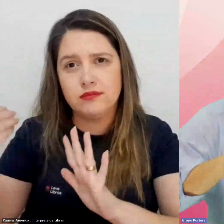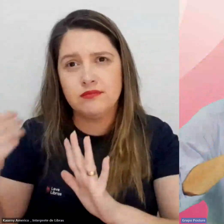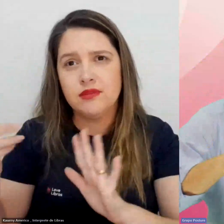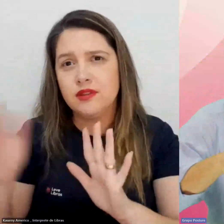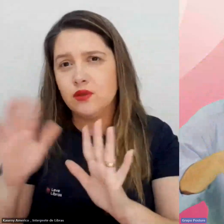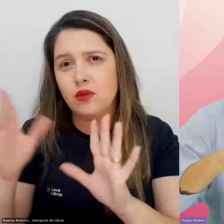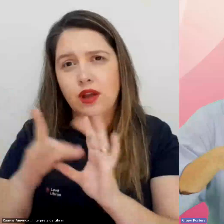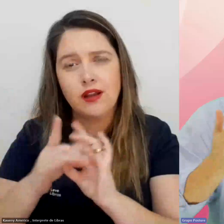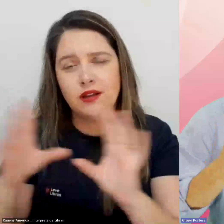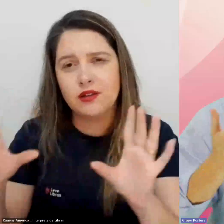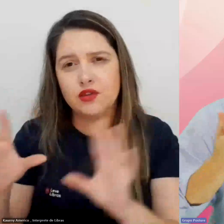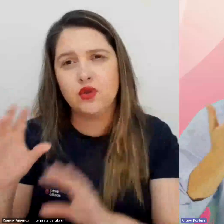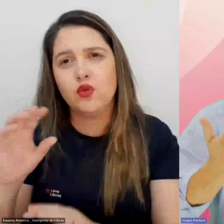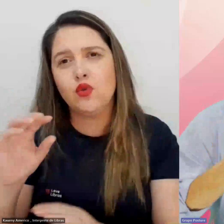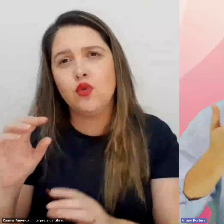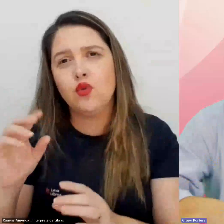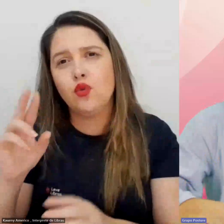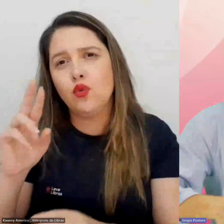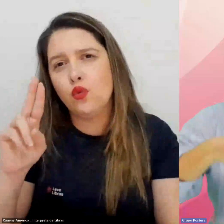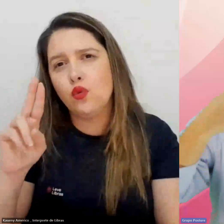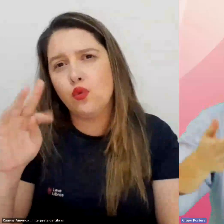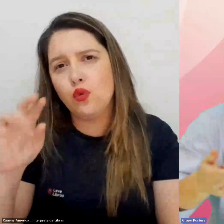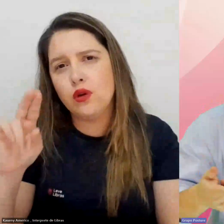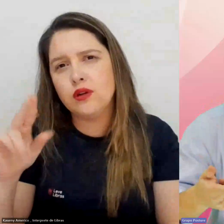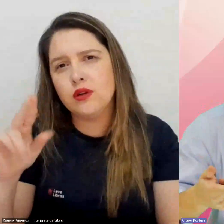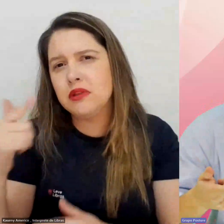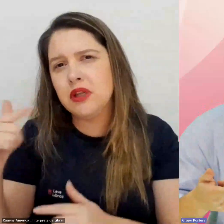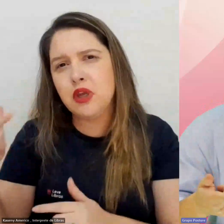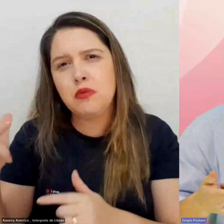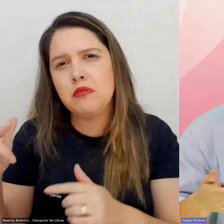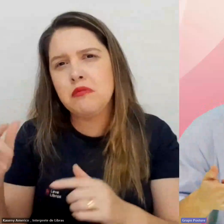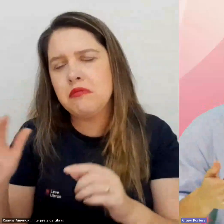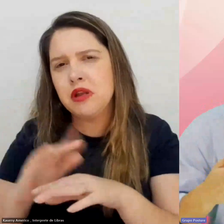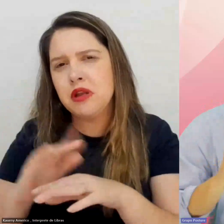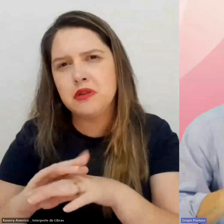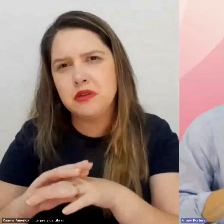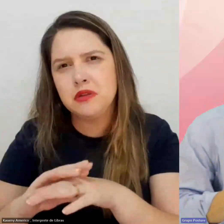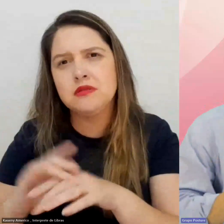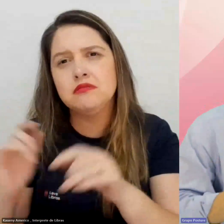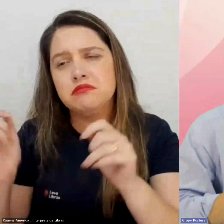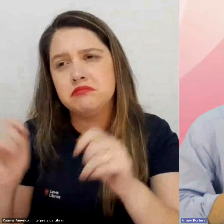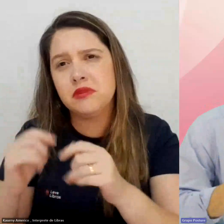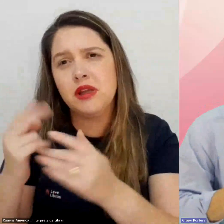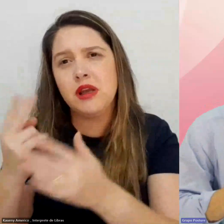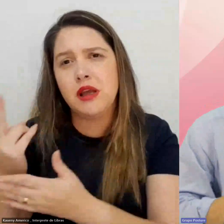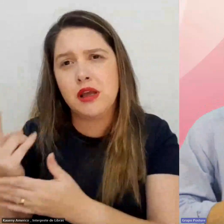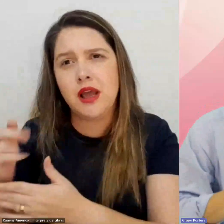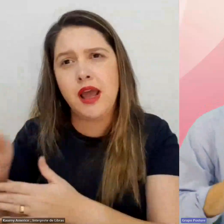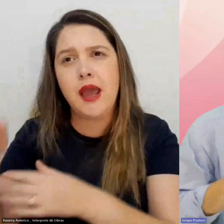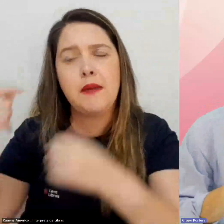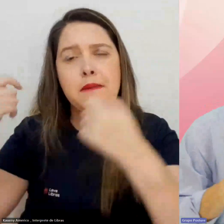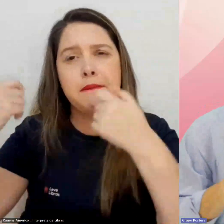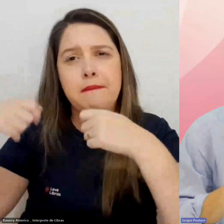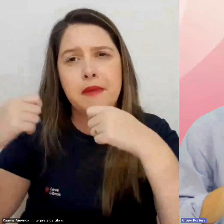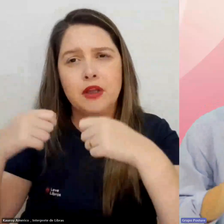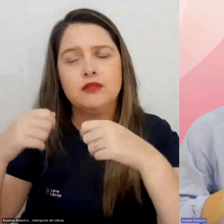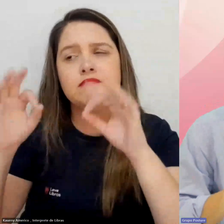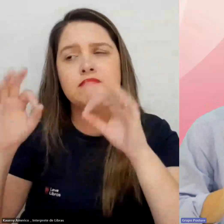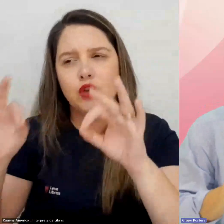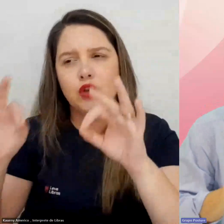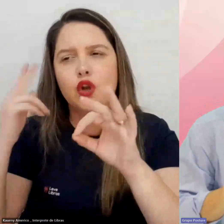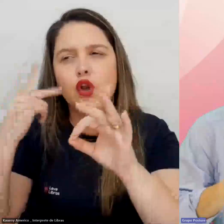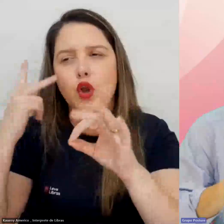o útero para que ele não tenha nenhuma doença e você tenha que reabordar essa paciente. mas a necessidade normalmente, quando você precisa